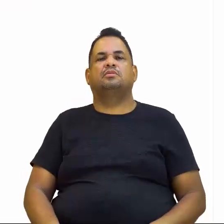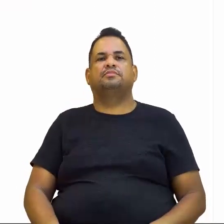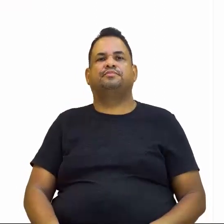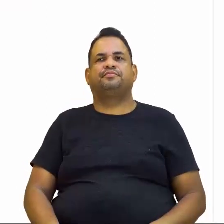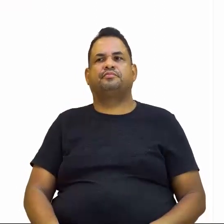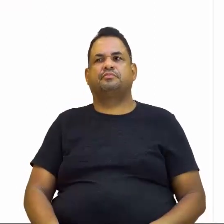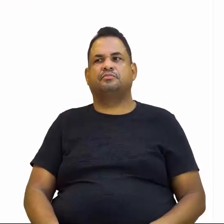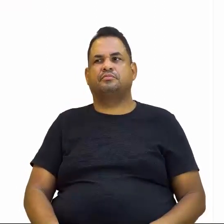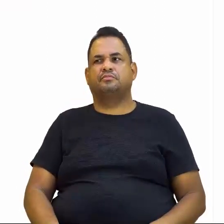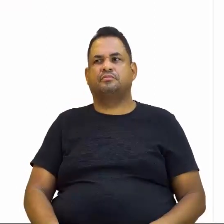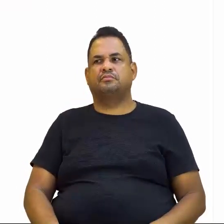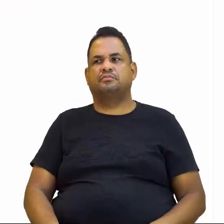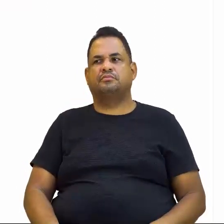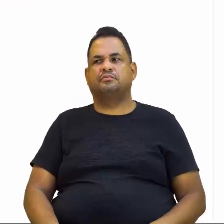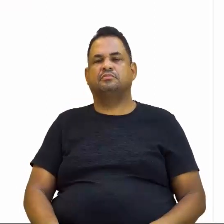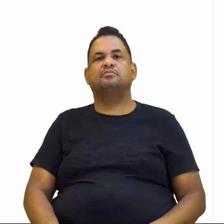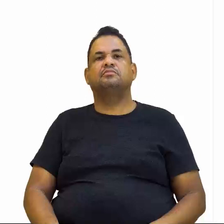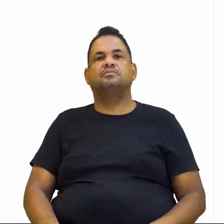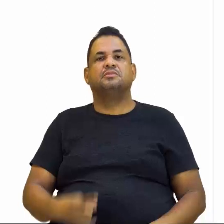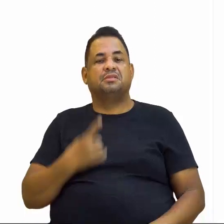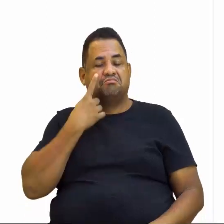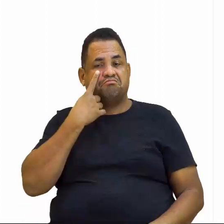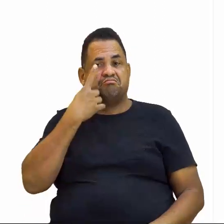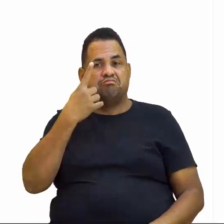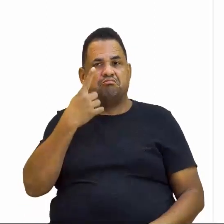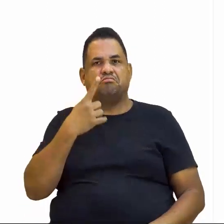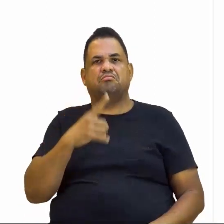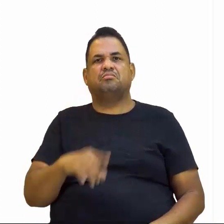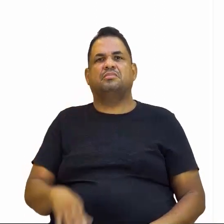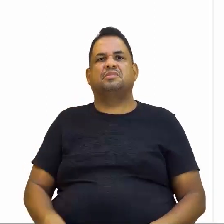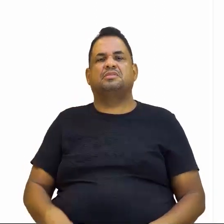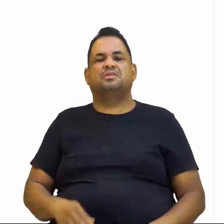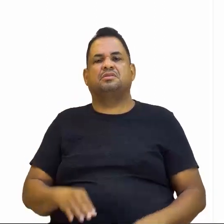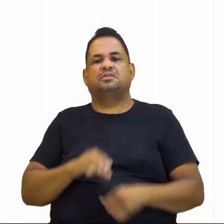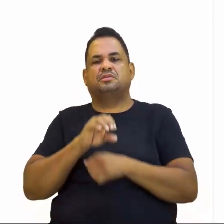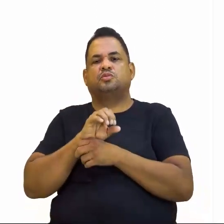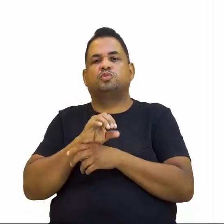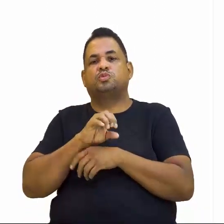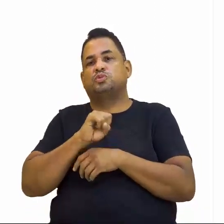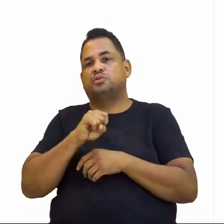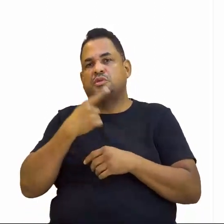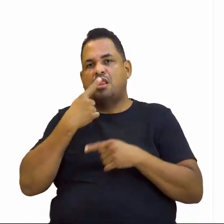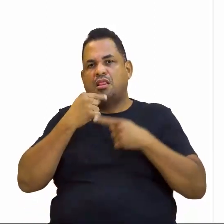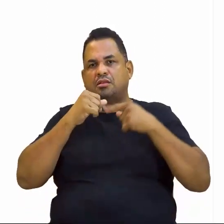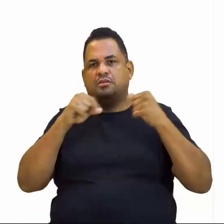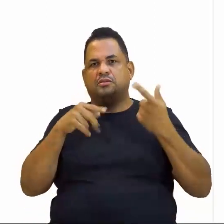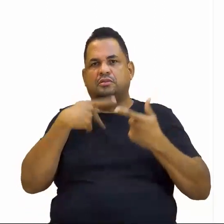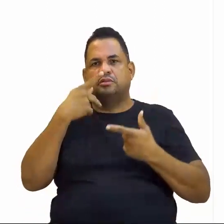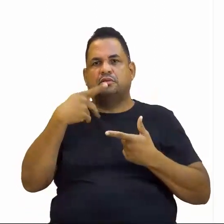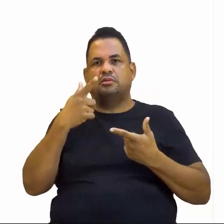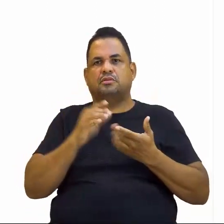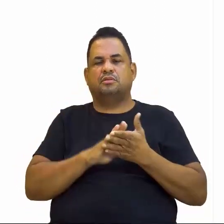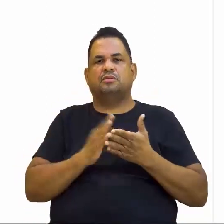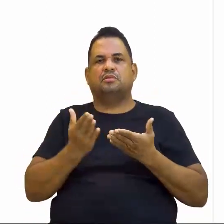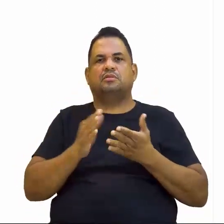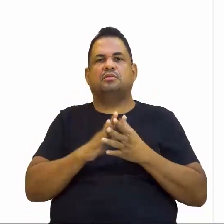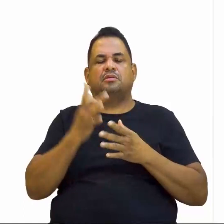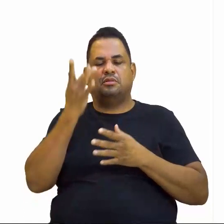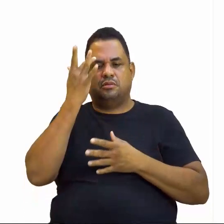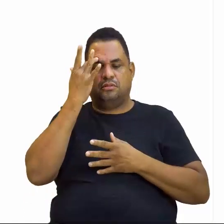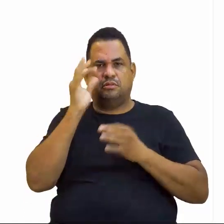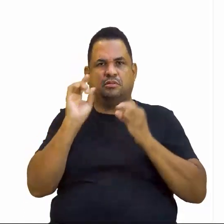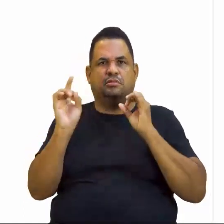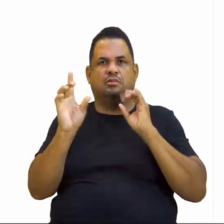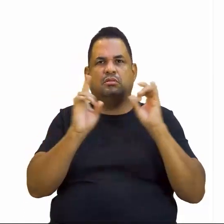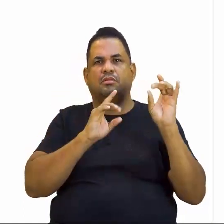de sal. Já identificamos os sais que foram citados. Agora ele quer o quê? A fórmula para